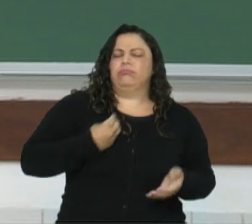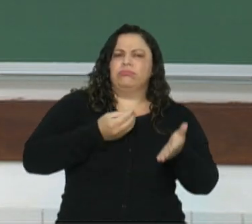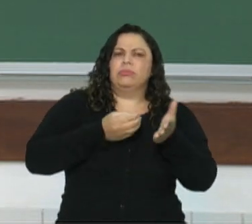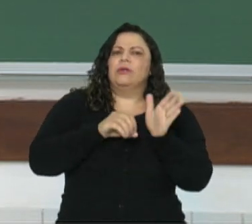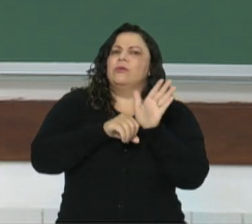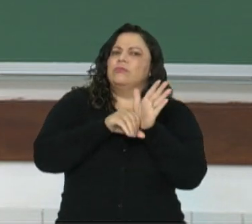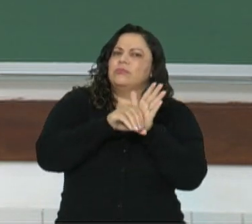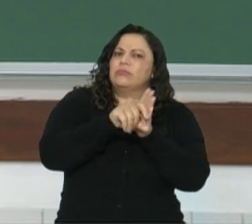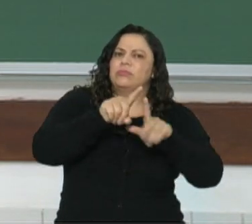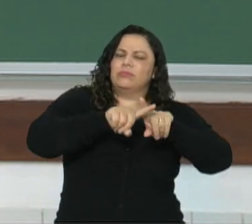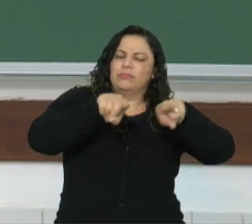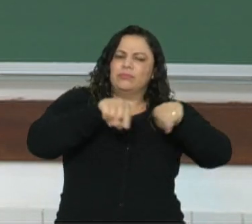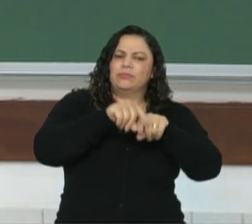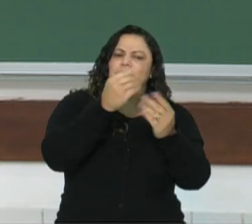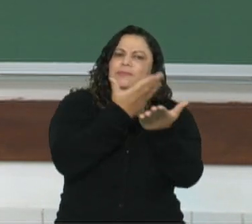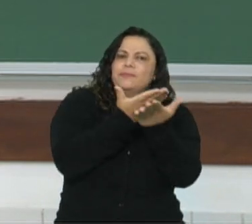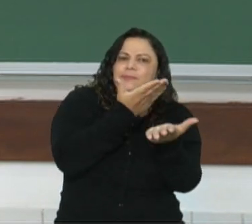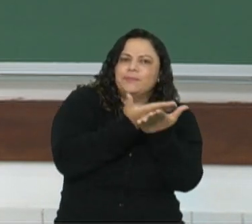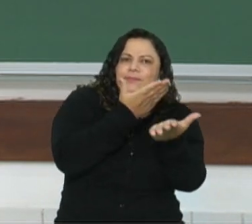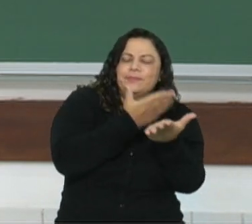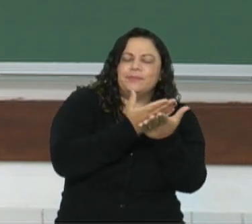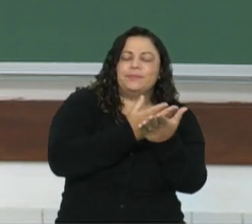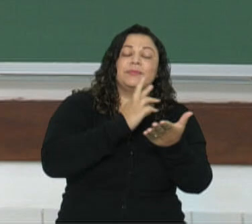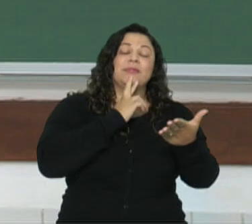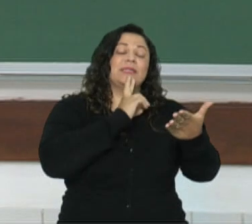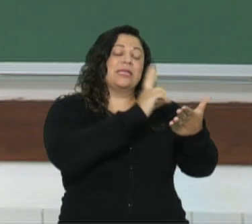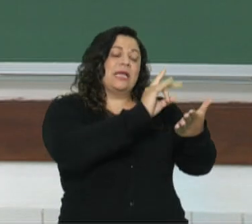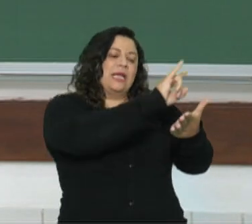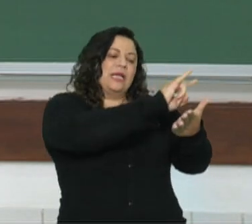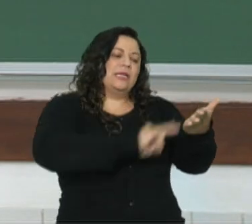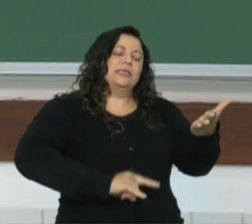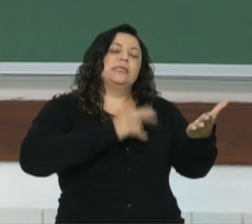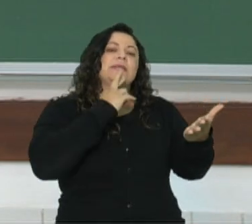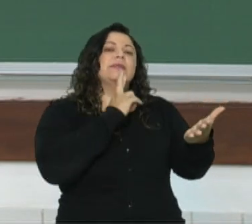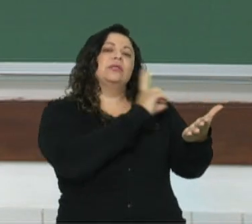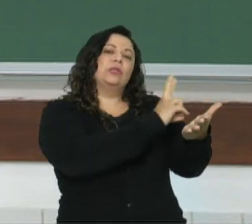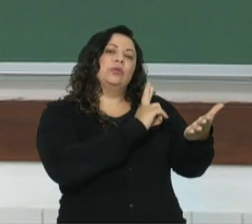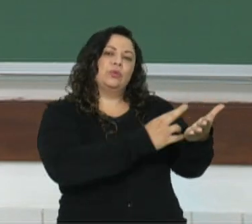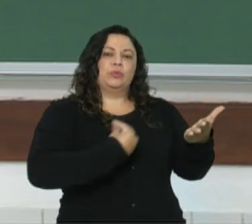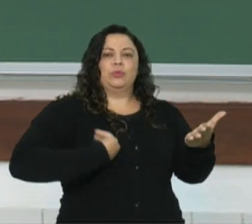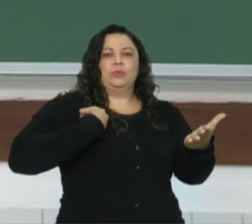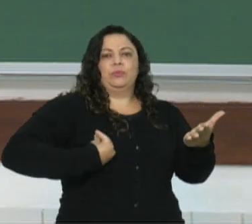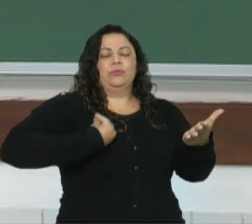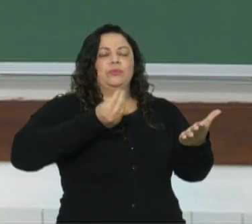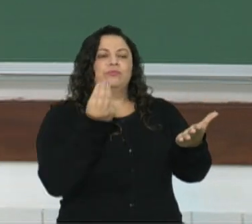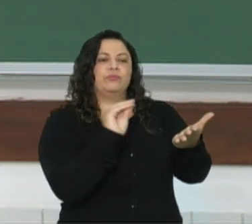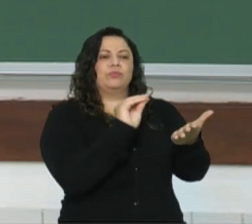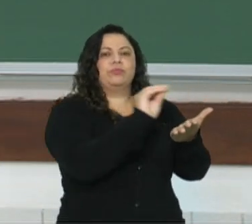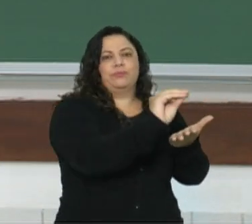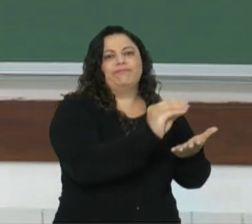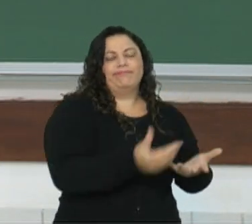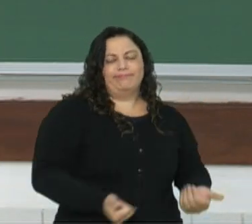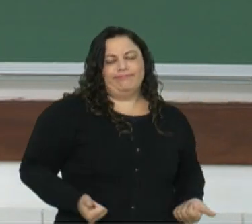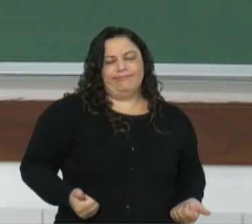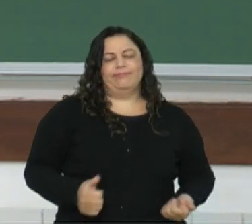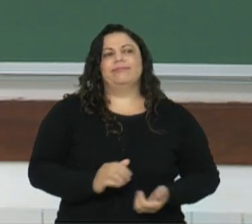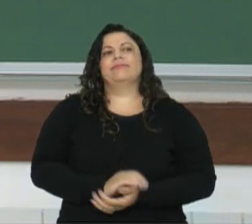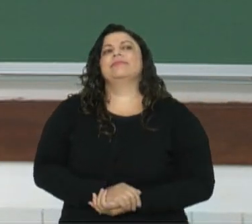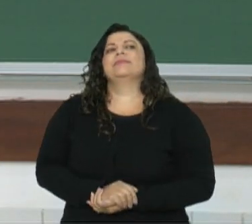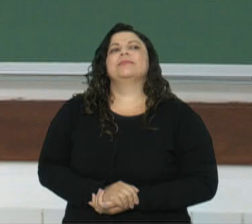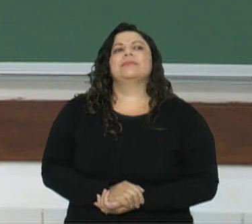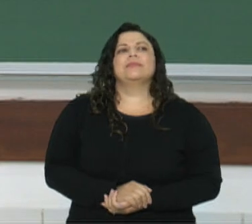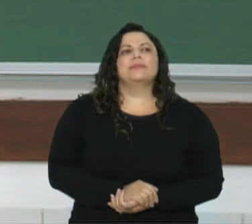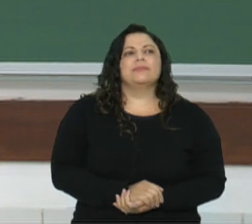os formulários lá do Class 1, para teu professor verificar que está tudo certo.